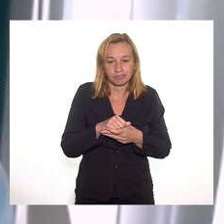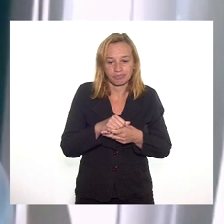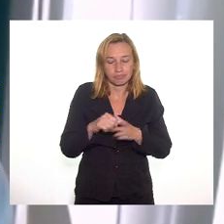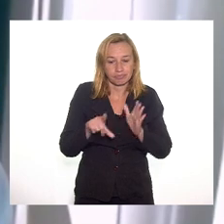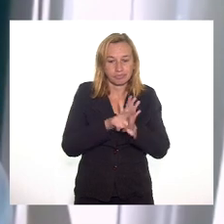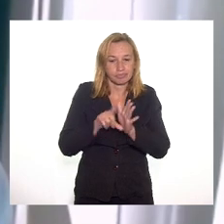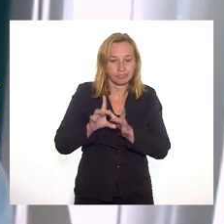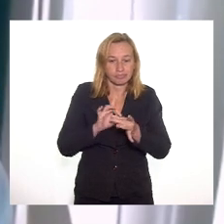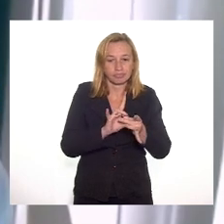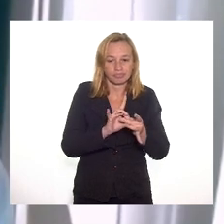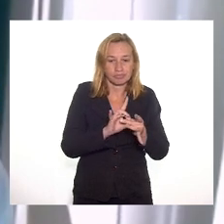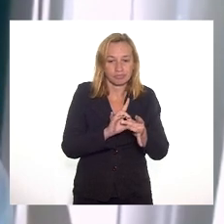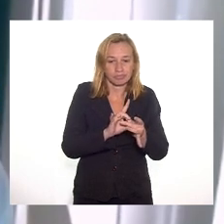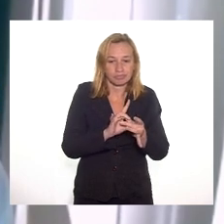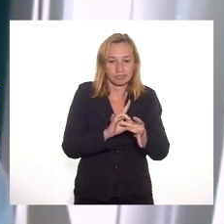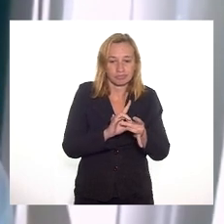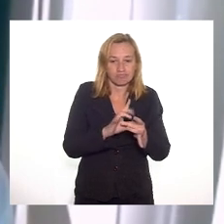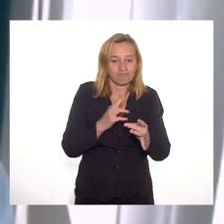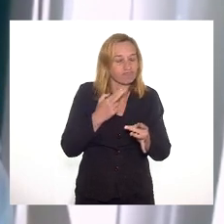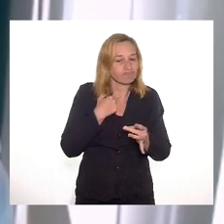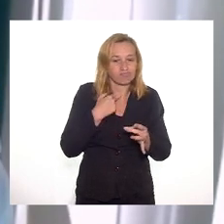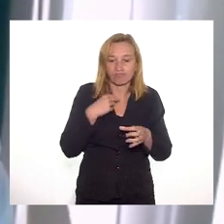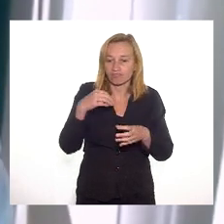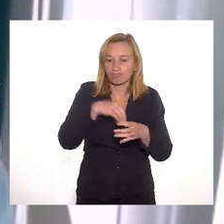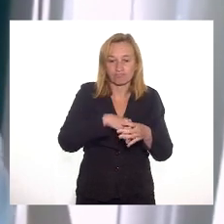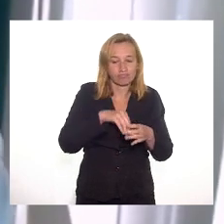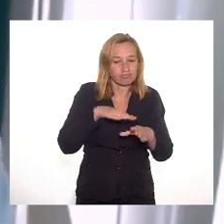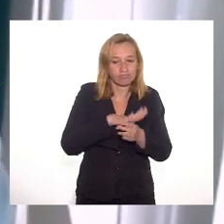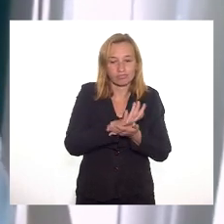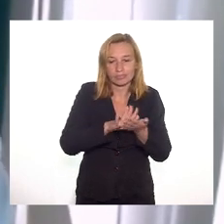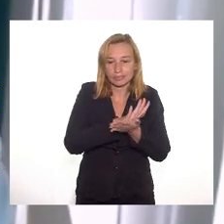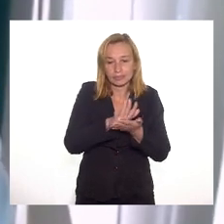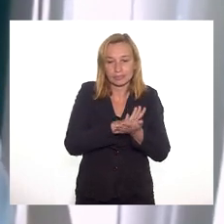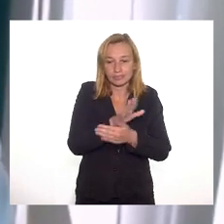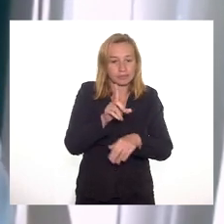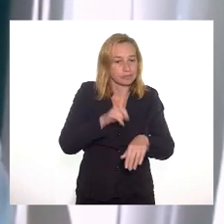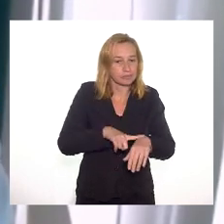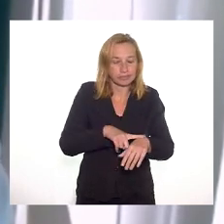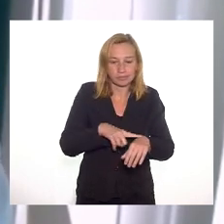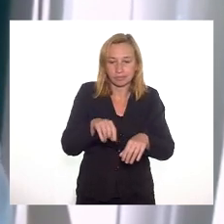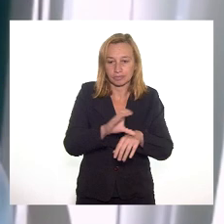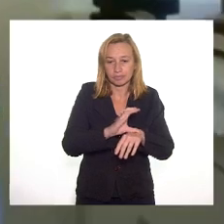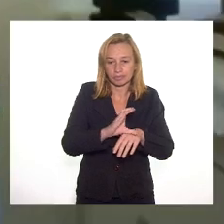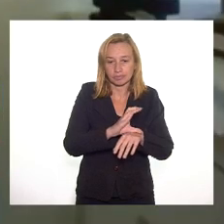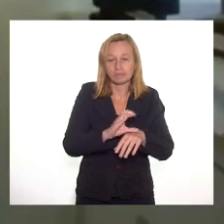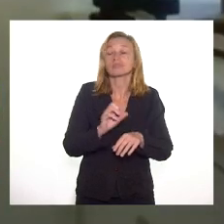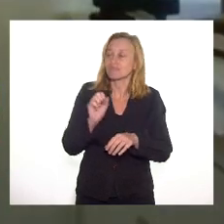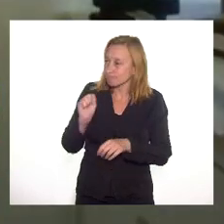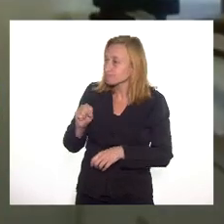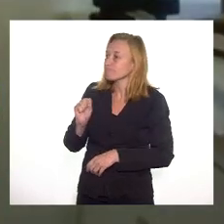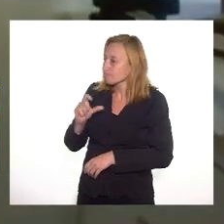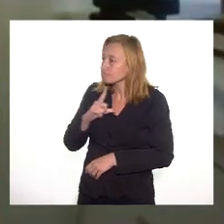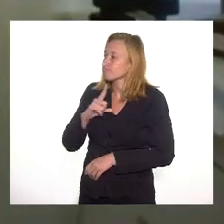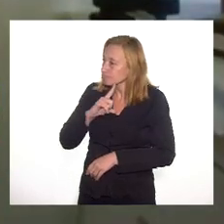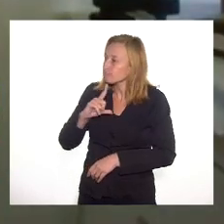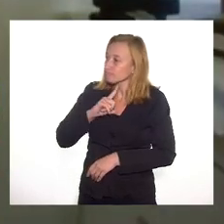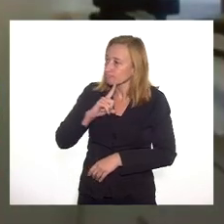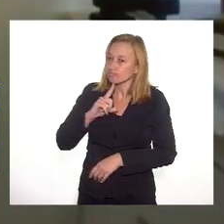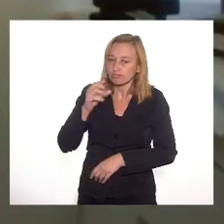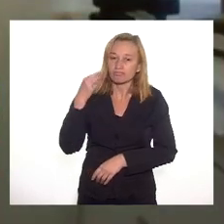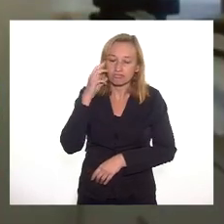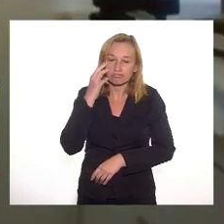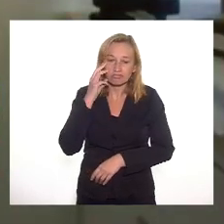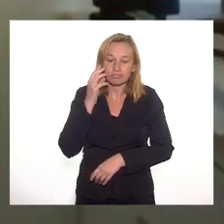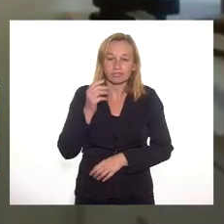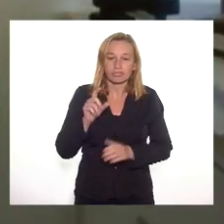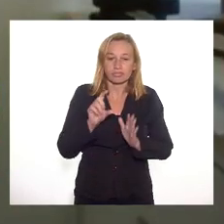lei complementar, não possa introduzir nada que não tenha previsão constitucional. Entendeu? Mas tem, Valdec, mas tem. Emenda